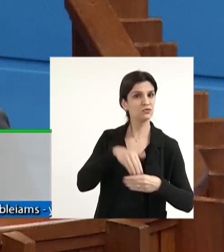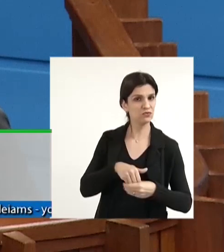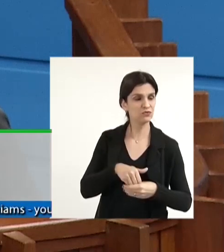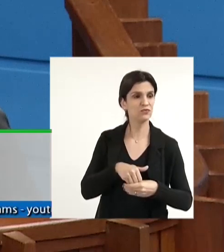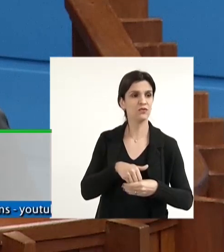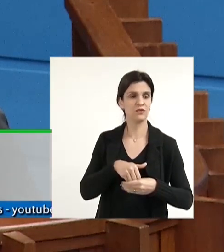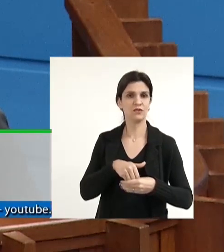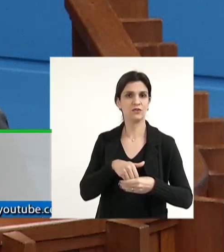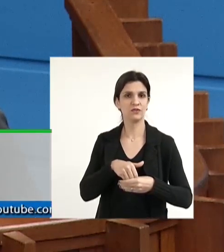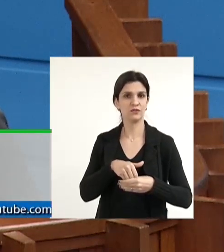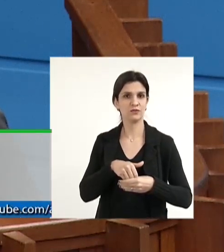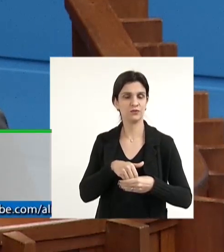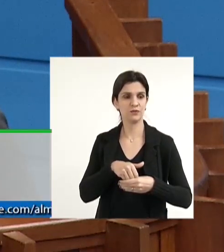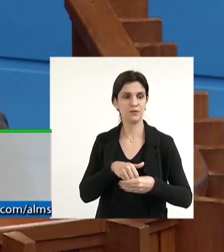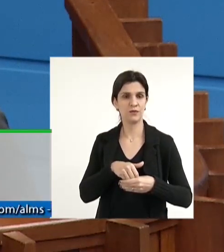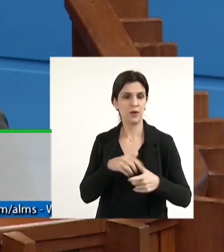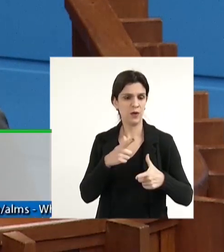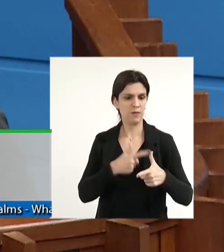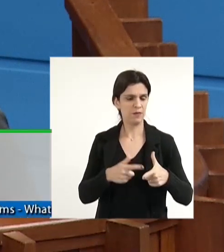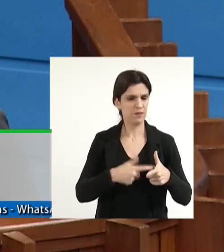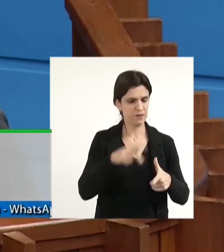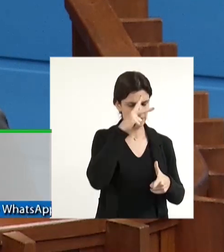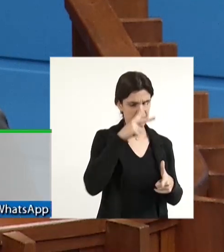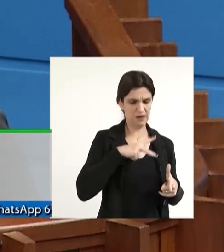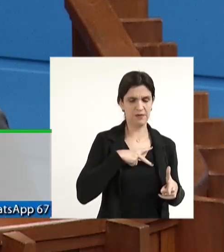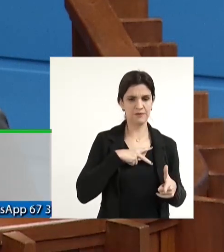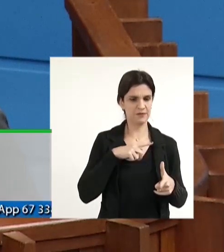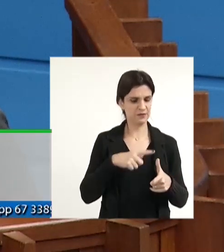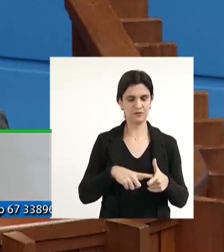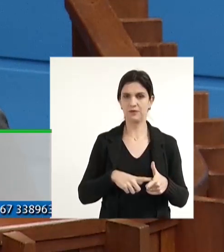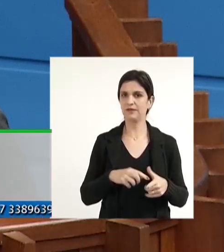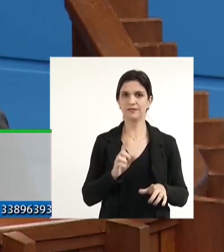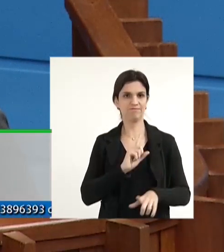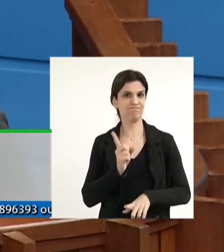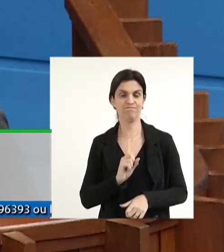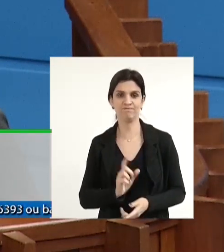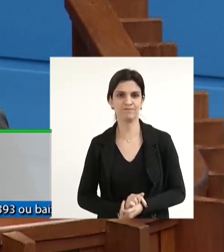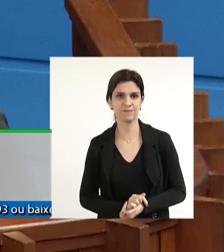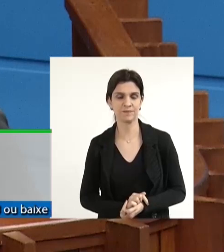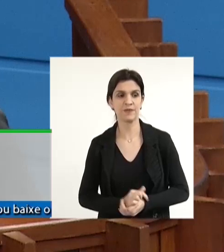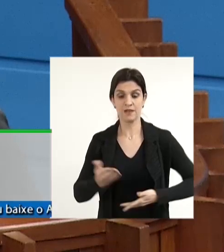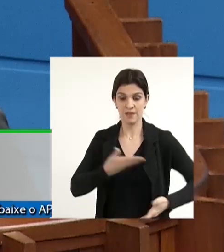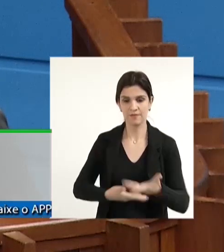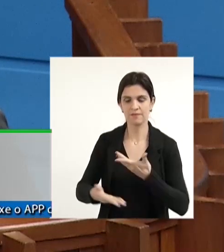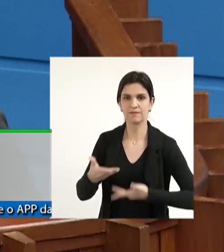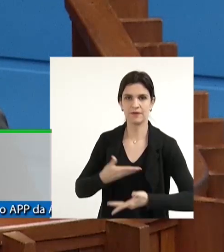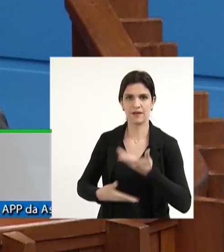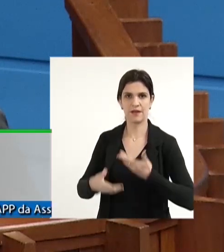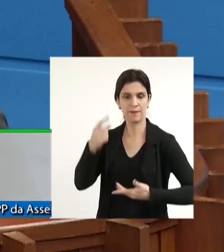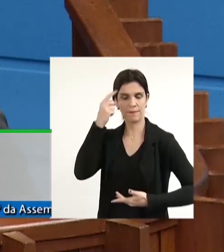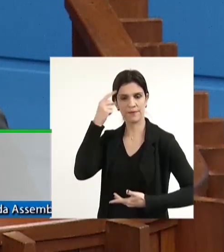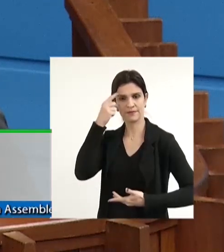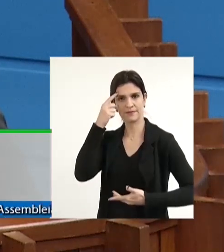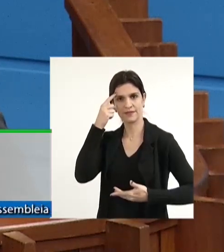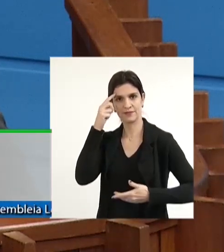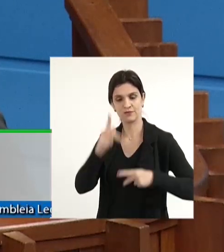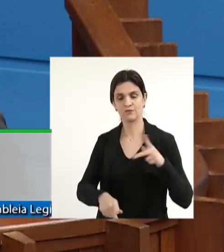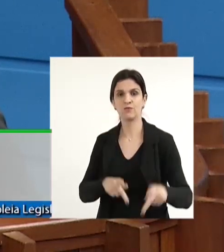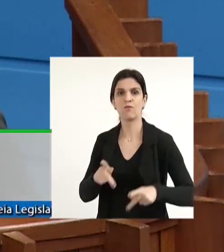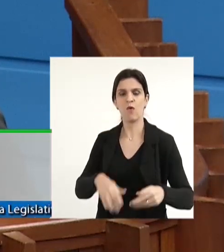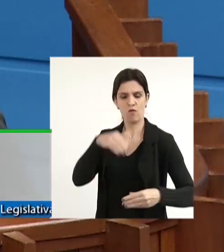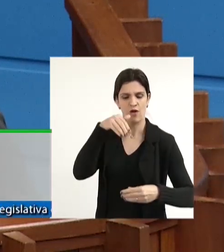problemas pessoais de cada político, de cada deputado, de cada senador. Tem que